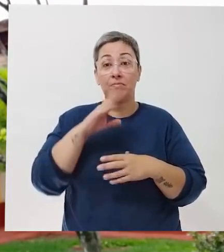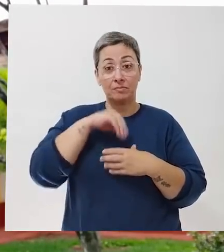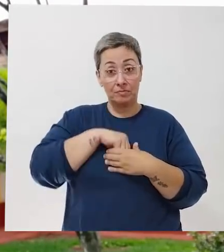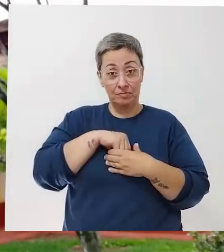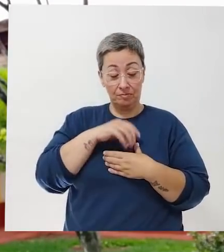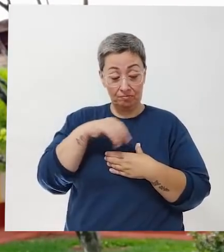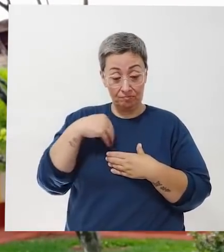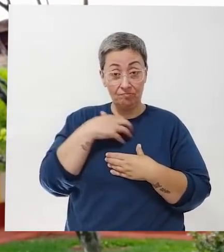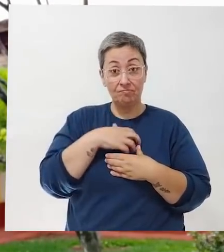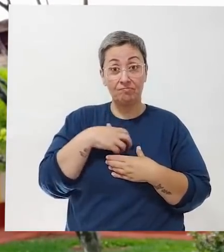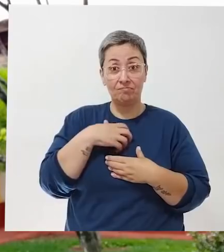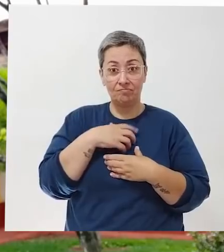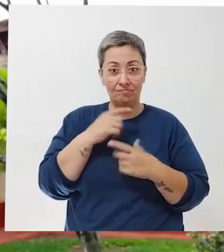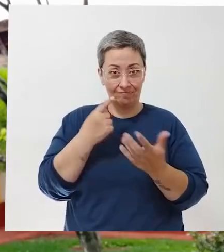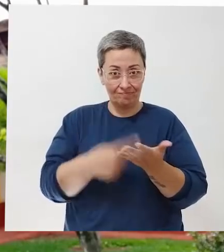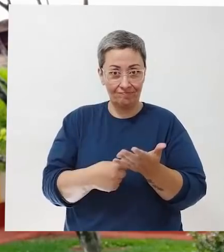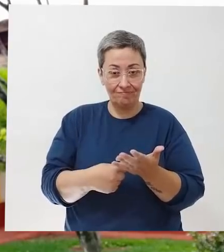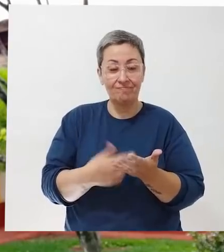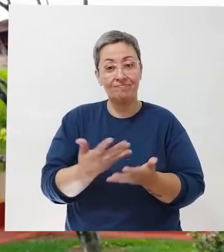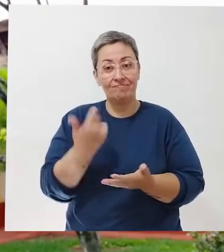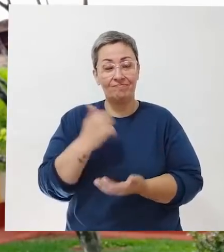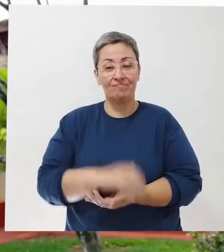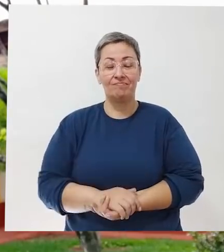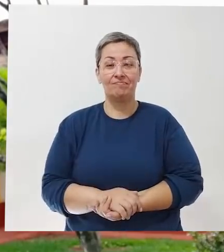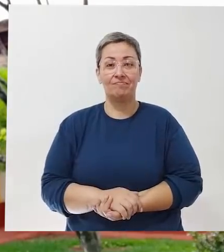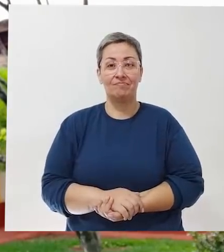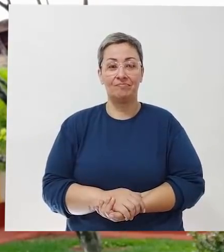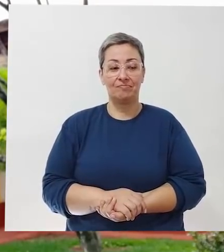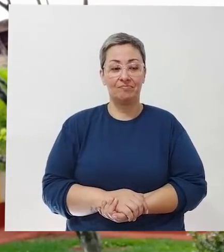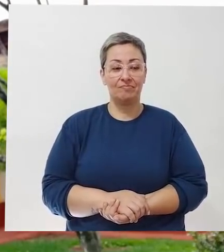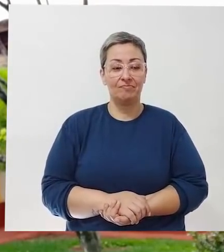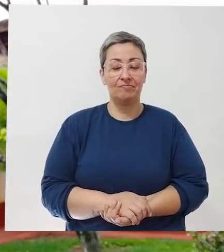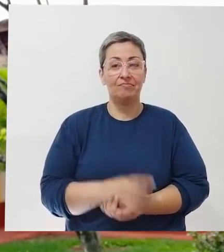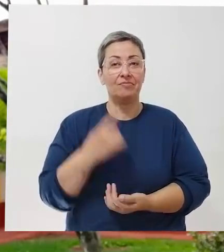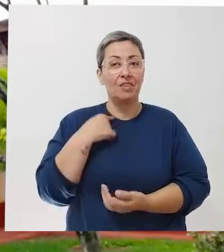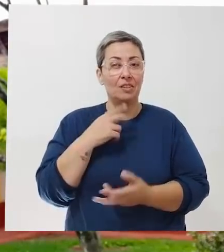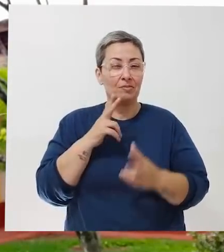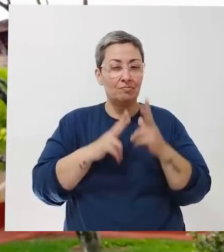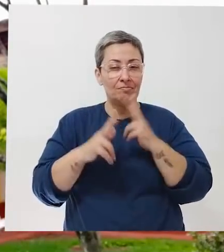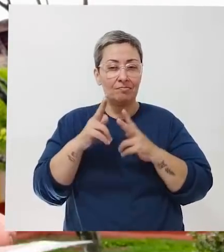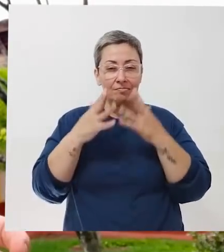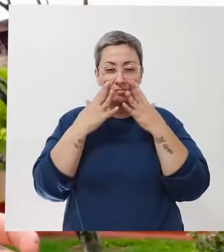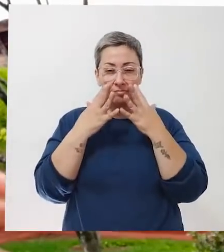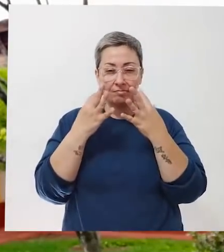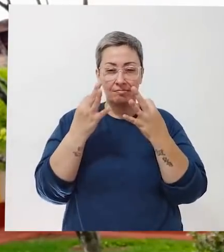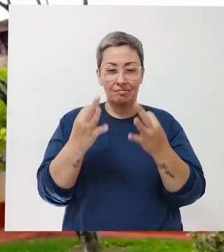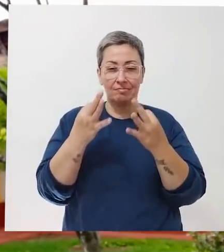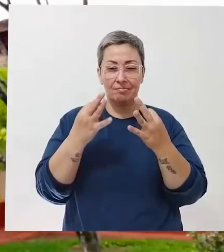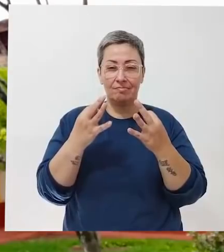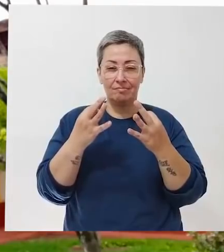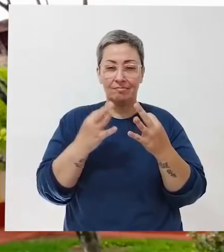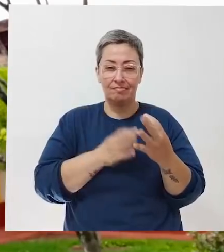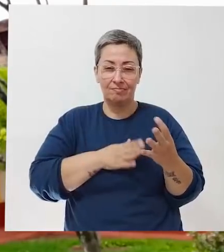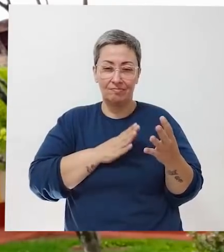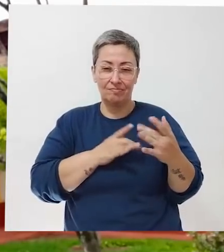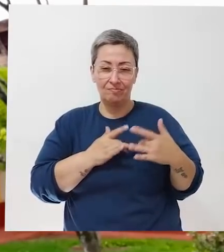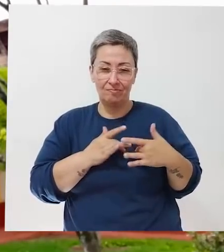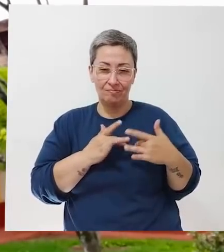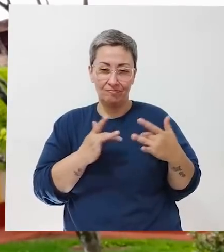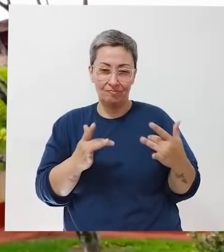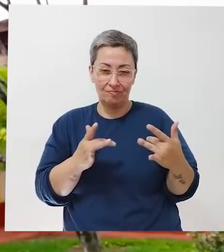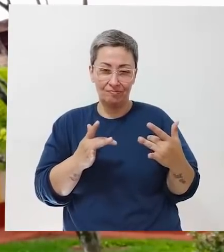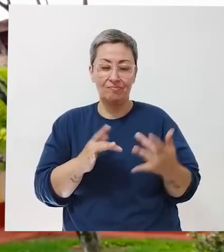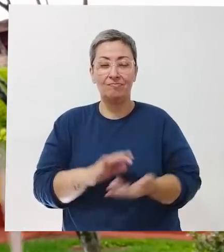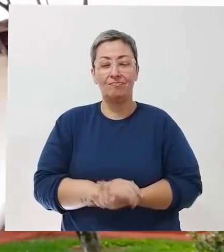lugares dentro de vocês. Combinado? Vamos lá? Com os ouvidos abertos e os corações